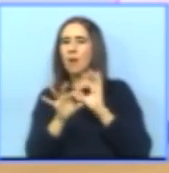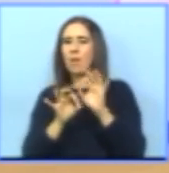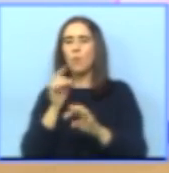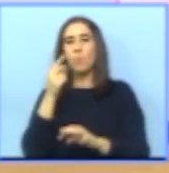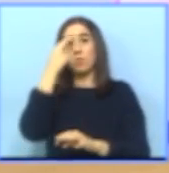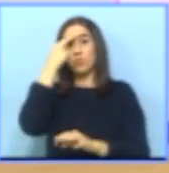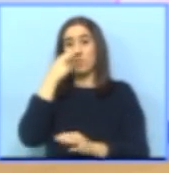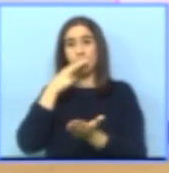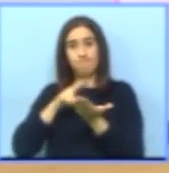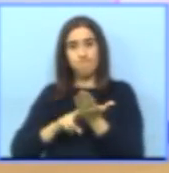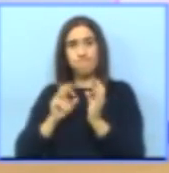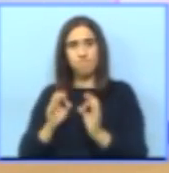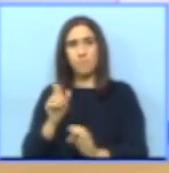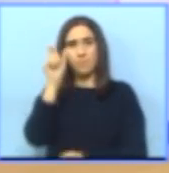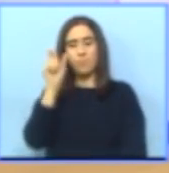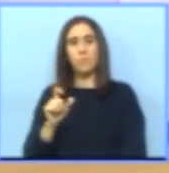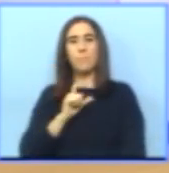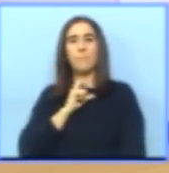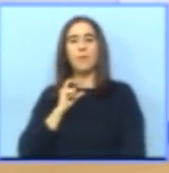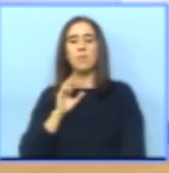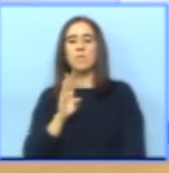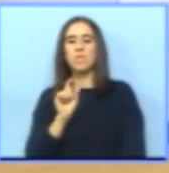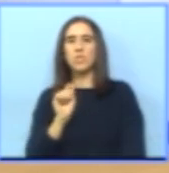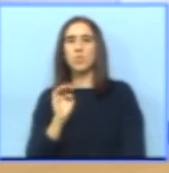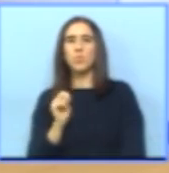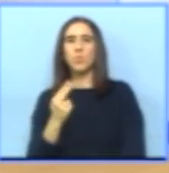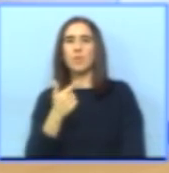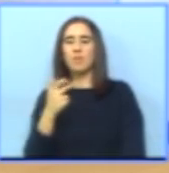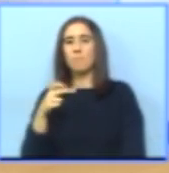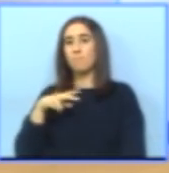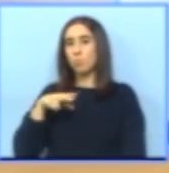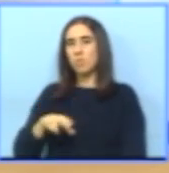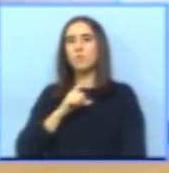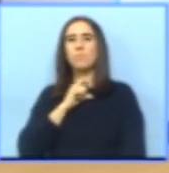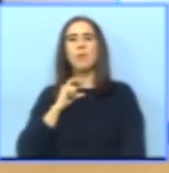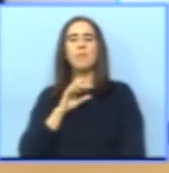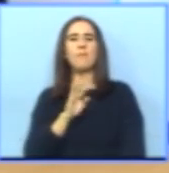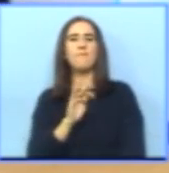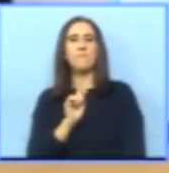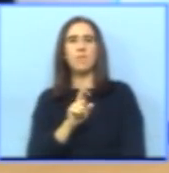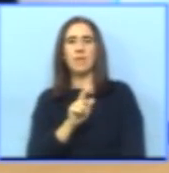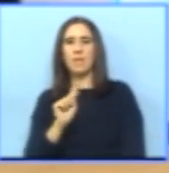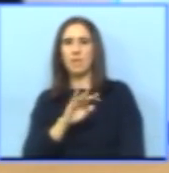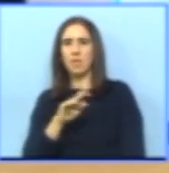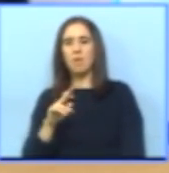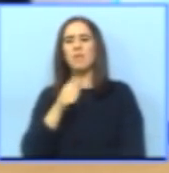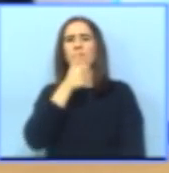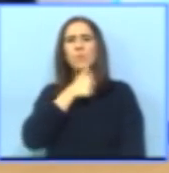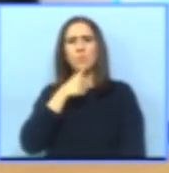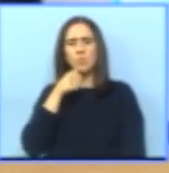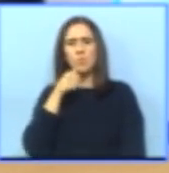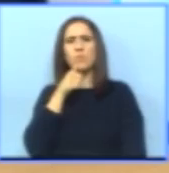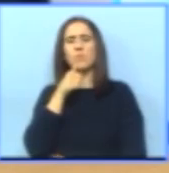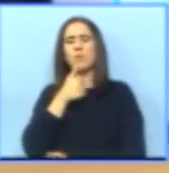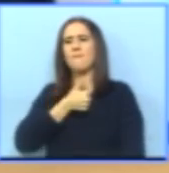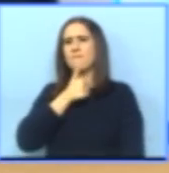caso histórico de um padre jesuíta português, o padre Ferreira, submetido a tortura, e as formas de